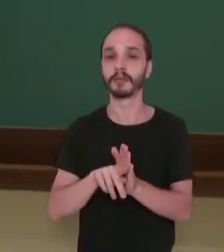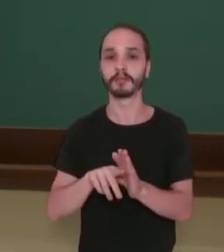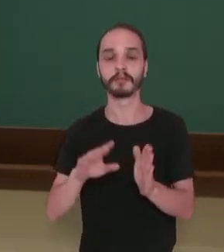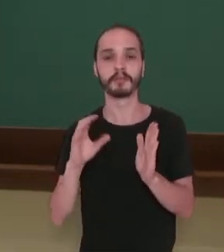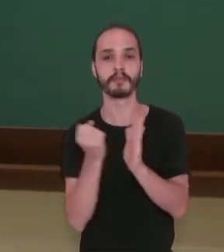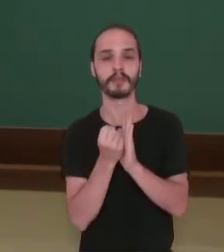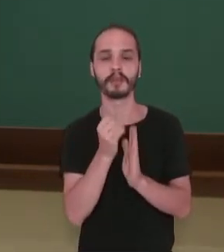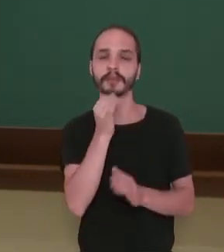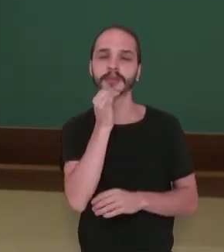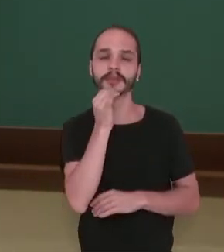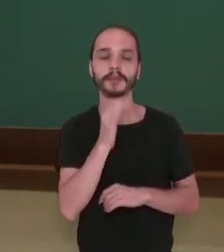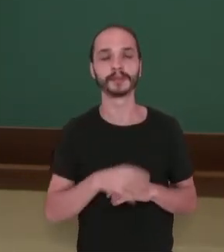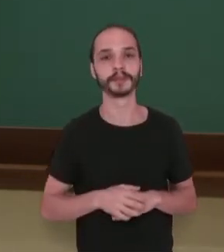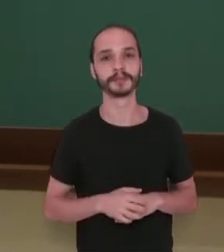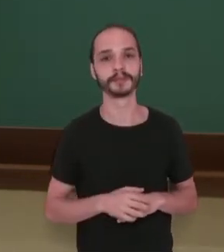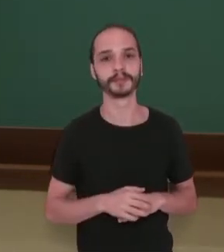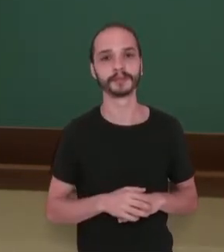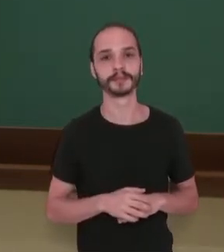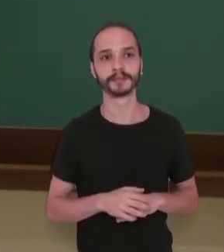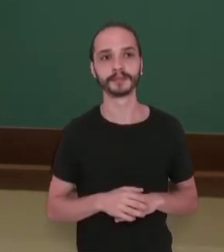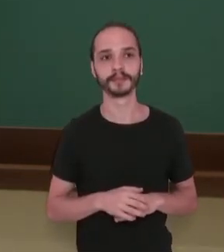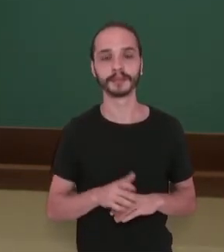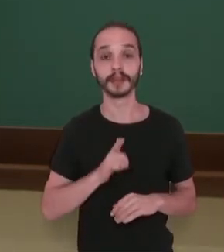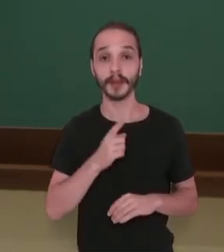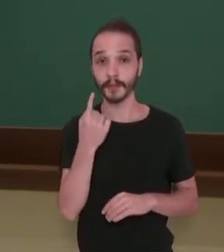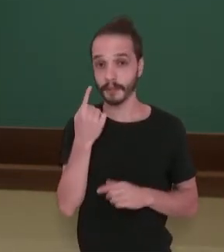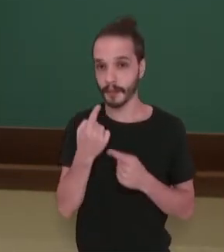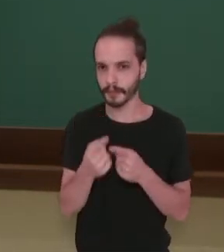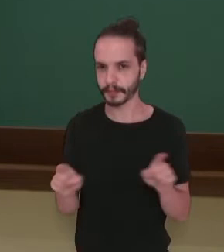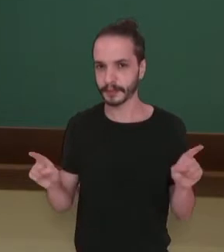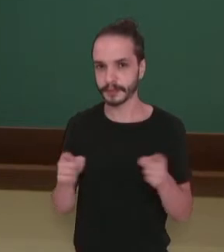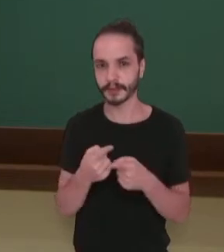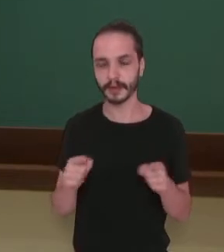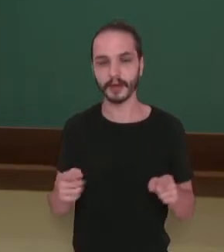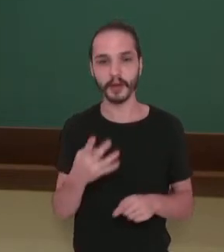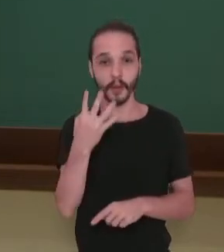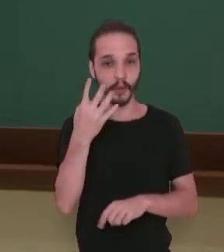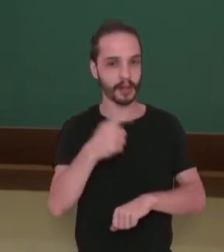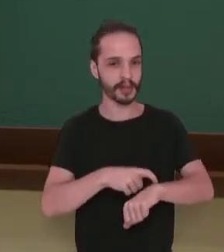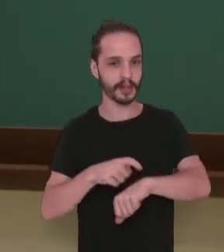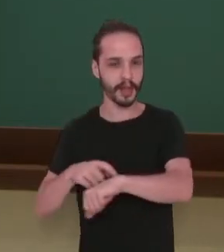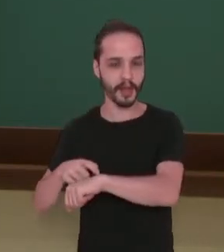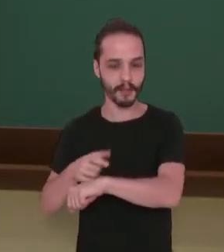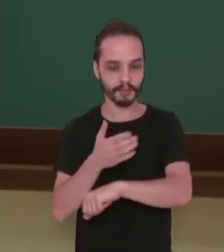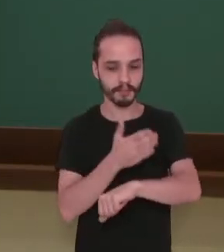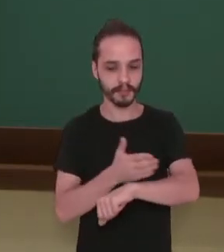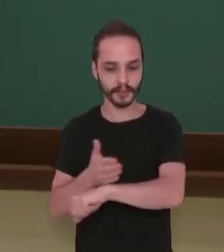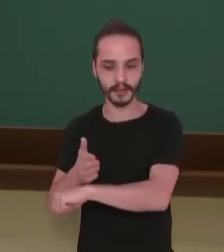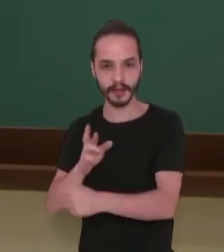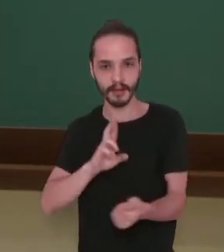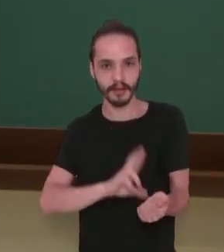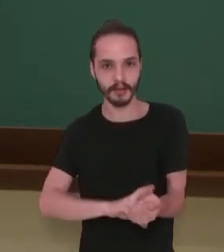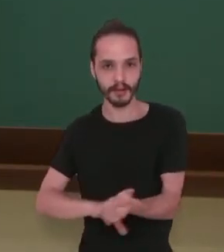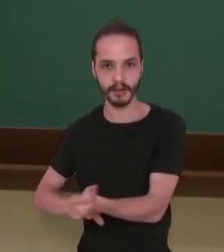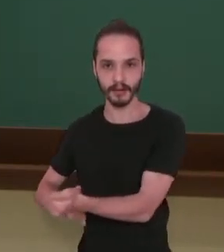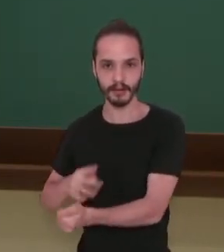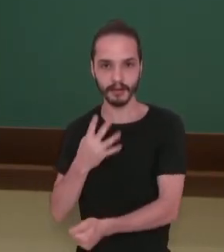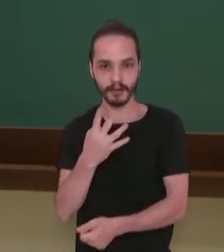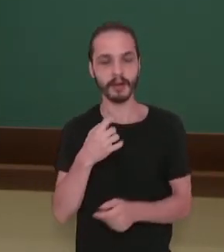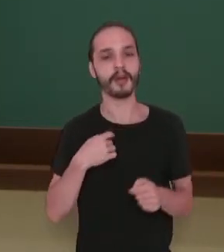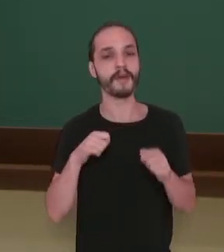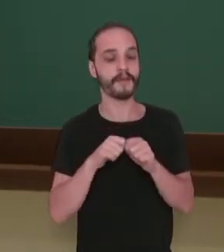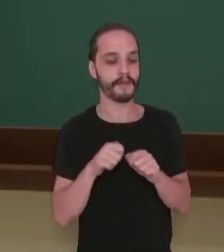Então, por exemplo, lá, eu tenho uma música com quatro tempos. Então, dentro desses quatro tempos, eu vou fazer